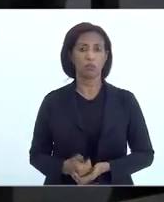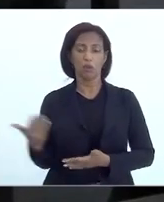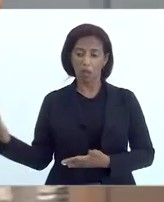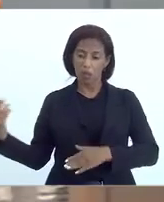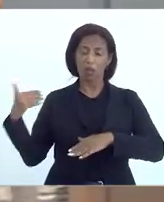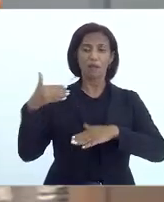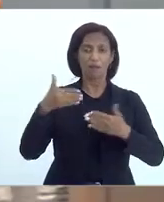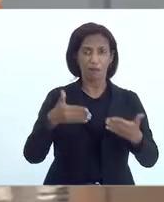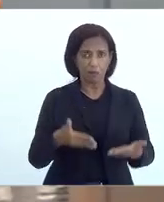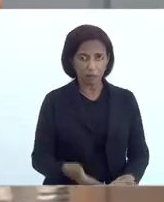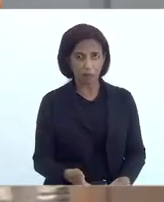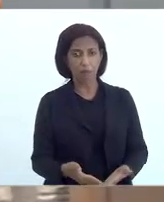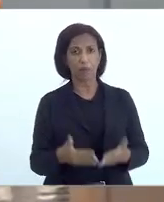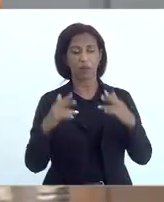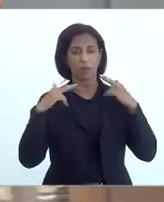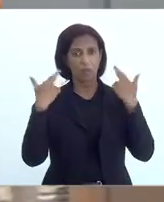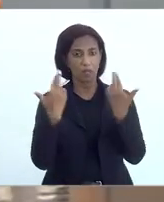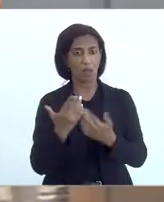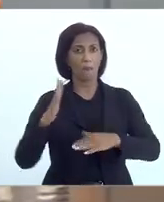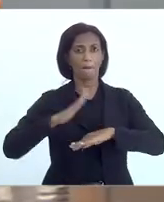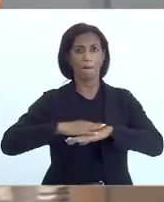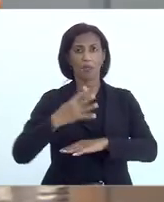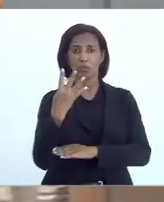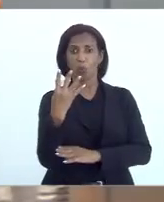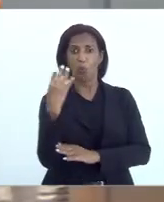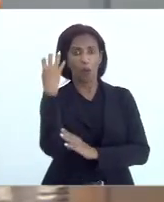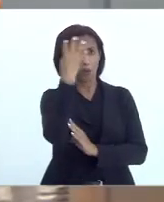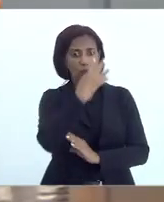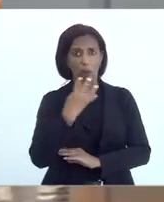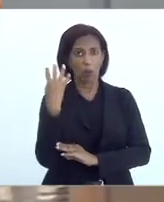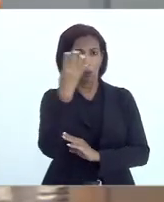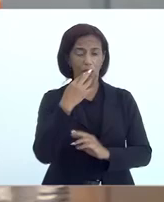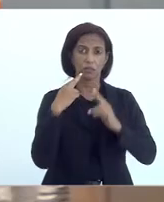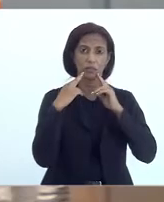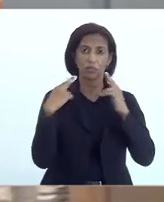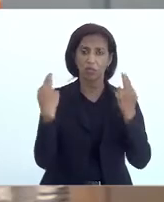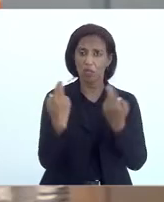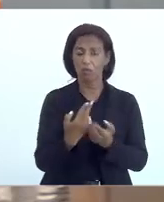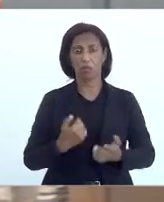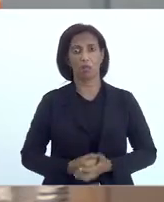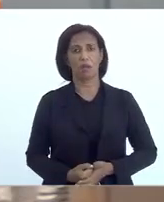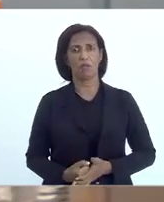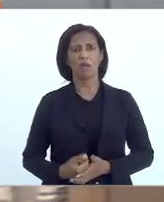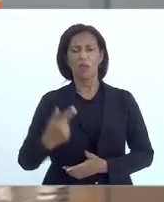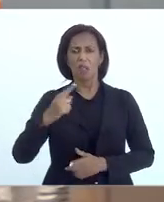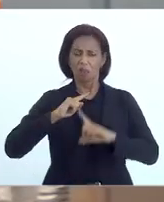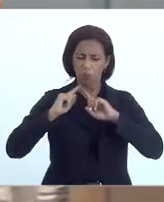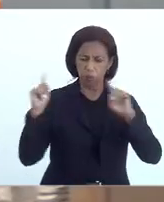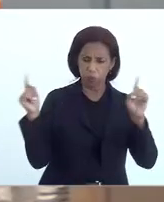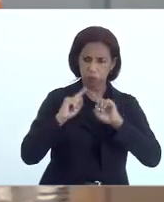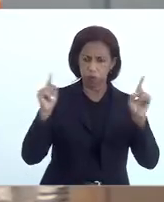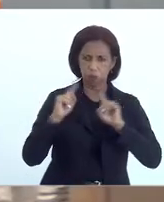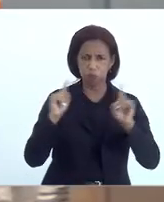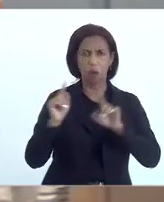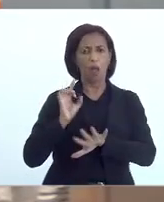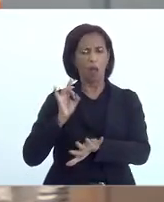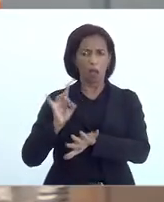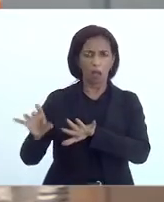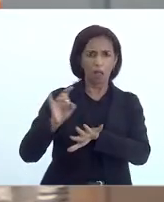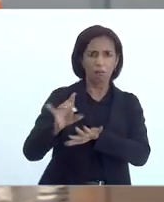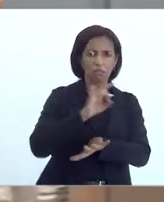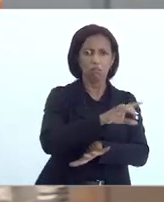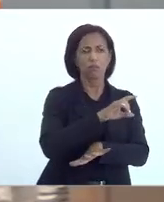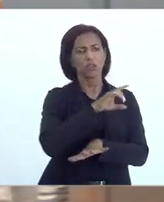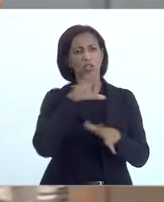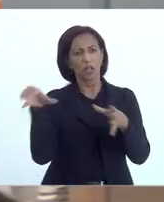seja feita veio presencialmente aqui audiência foram mais de quatro horas de audiência e rebateu contestou confrontou cada